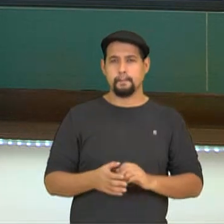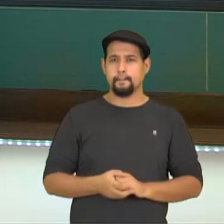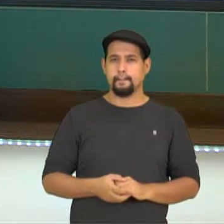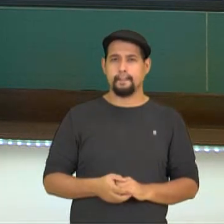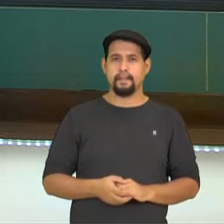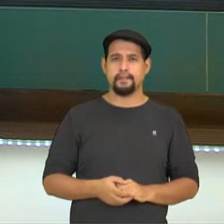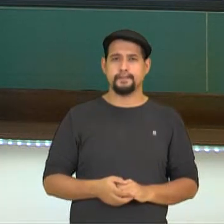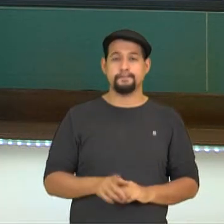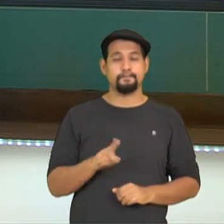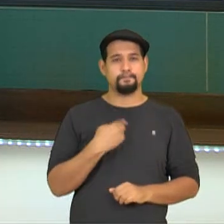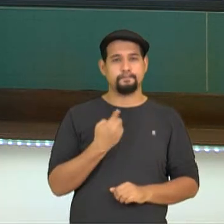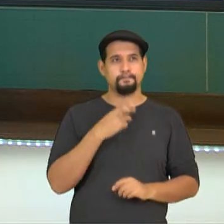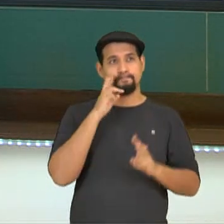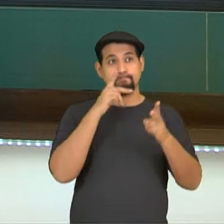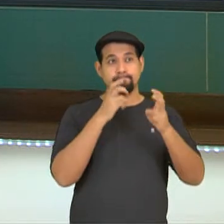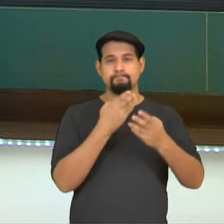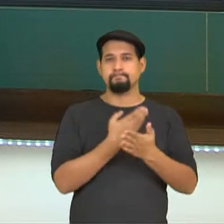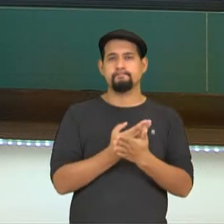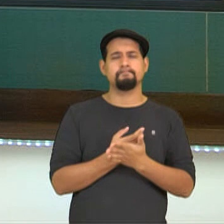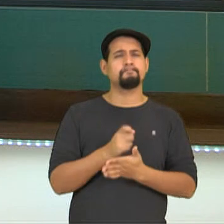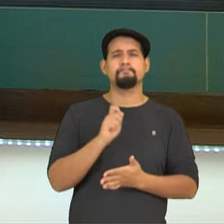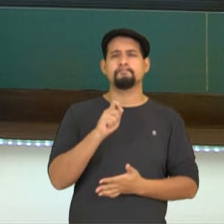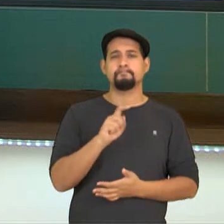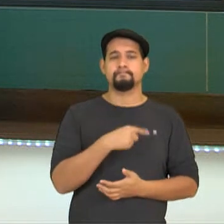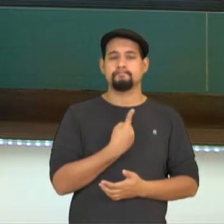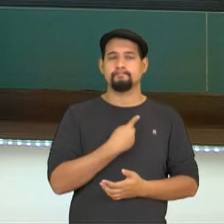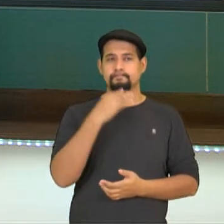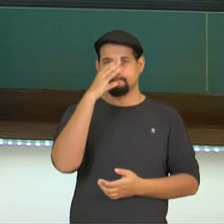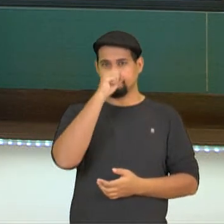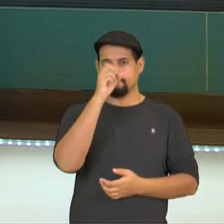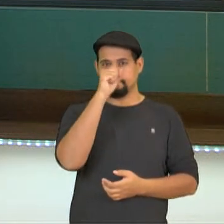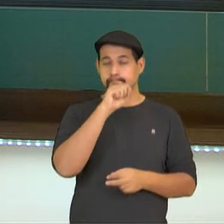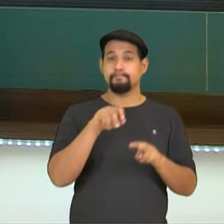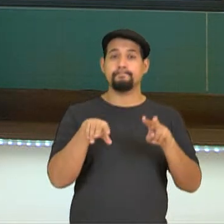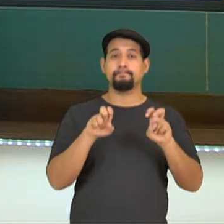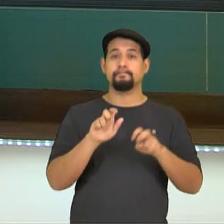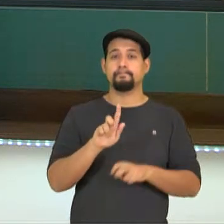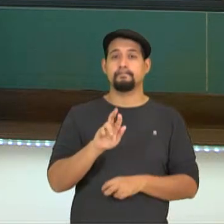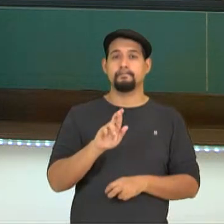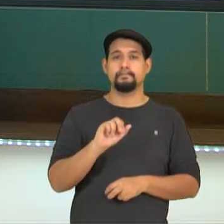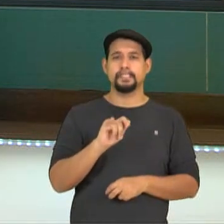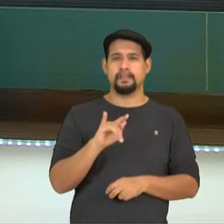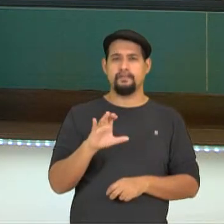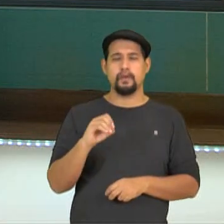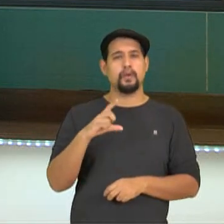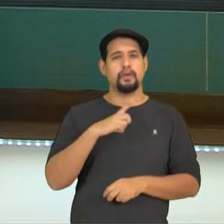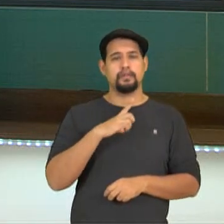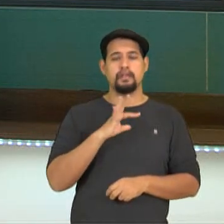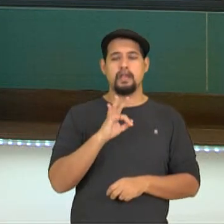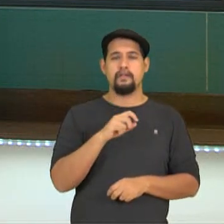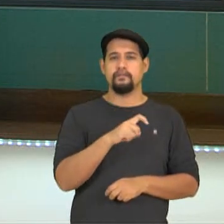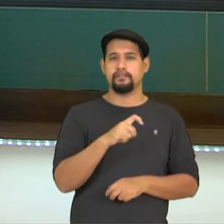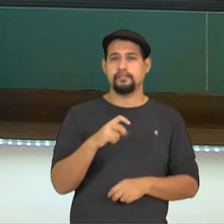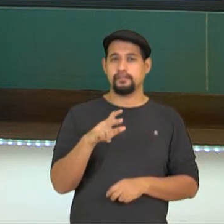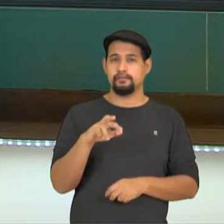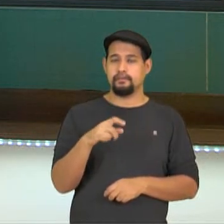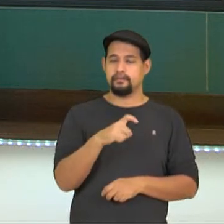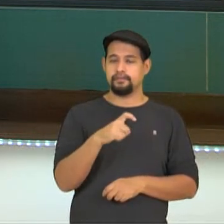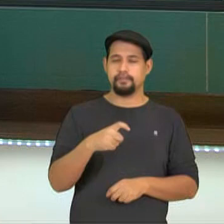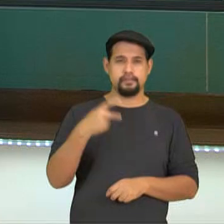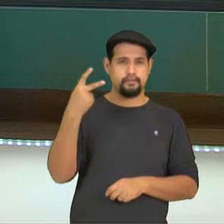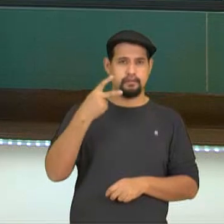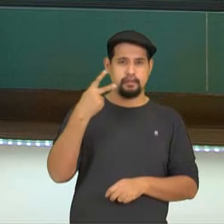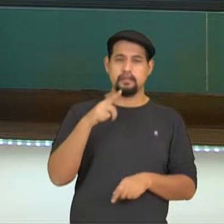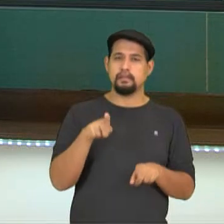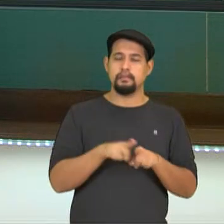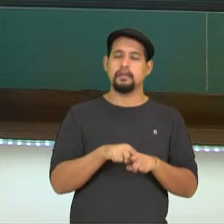Beleza? Então, o que nós vimos nessa aula? Nós vimos um pouco sobre o gráfico da função definida por f de x igual a x ao quadrado, né?